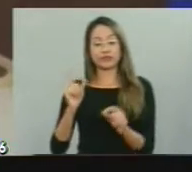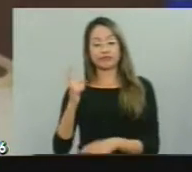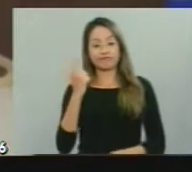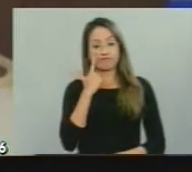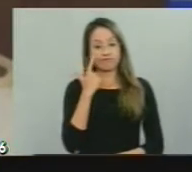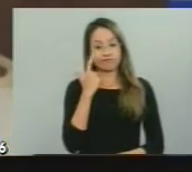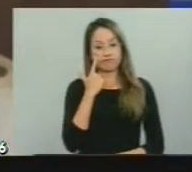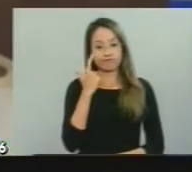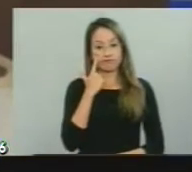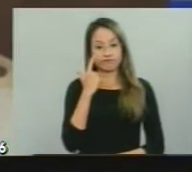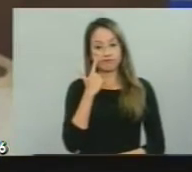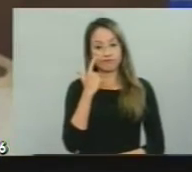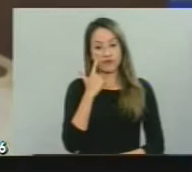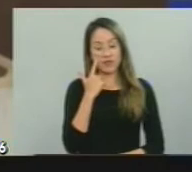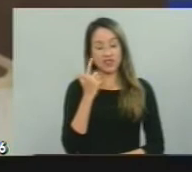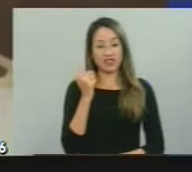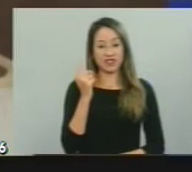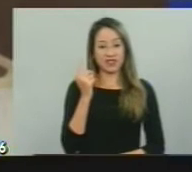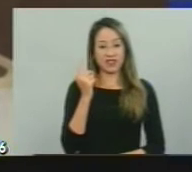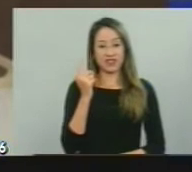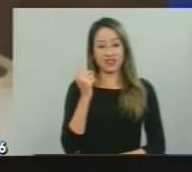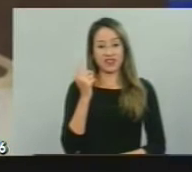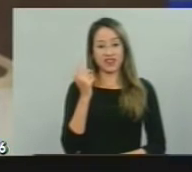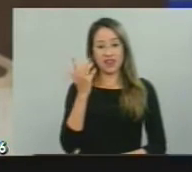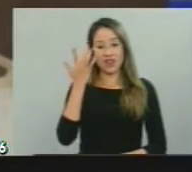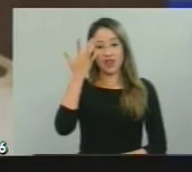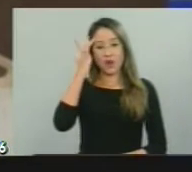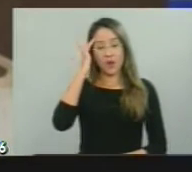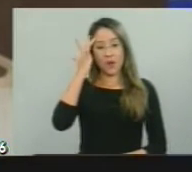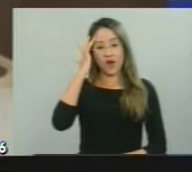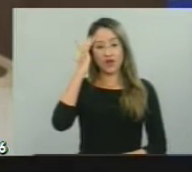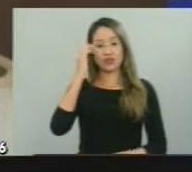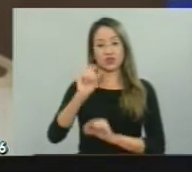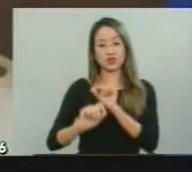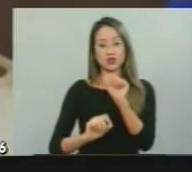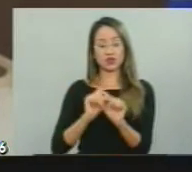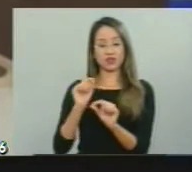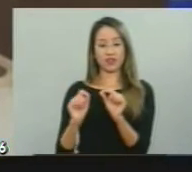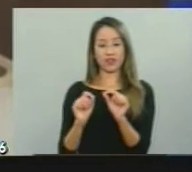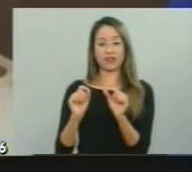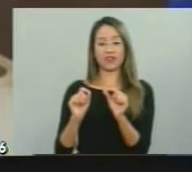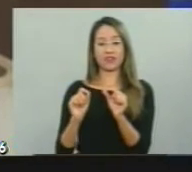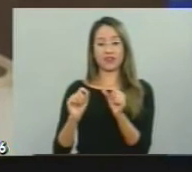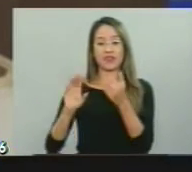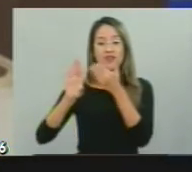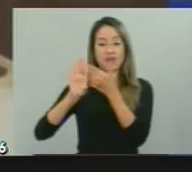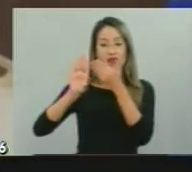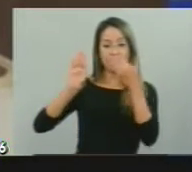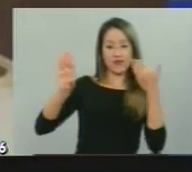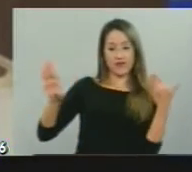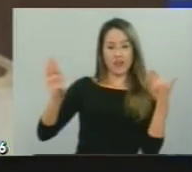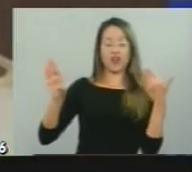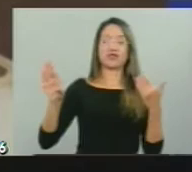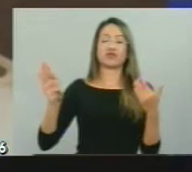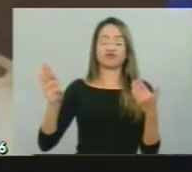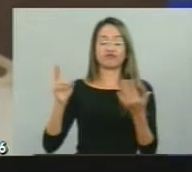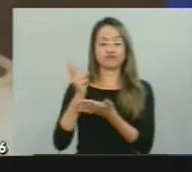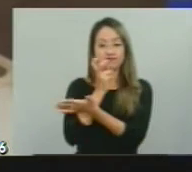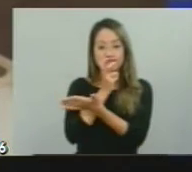possibilidade quase inafastável do afastamento definitivo por via do impedimento, por via do